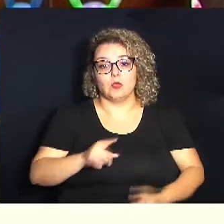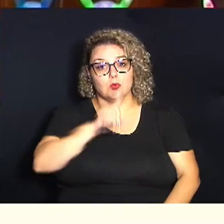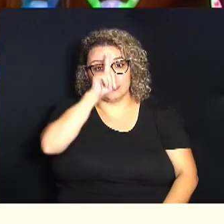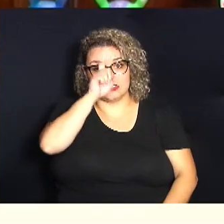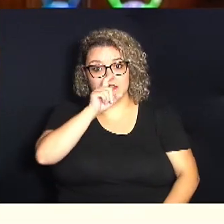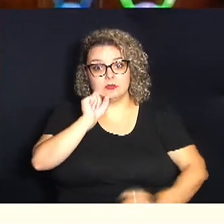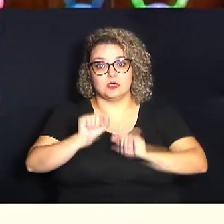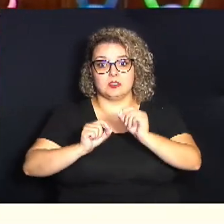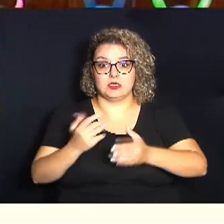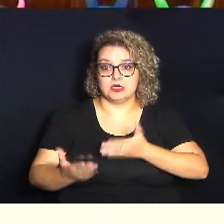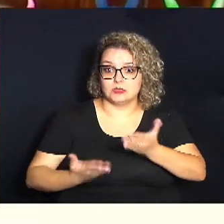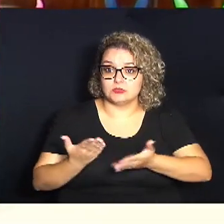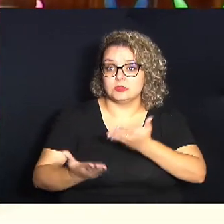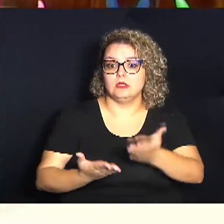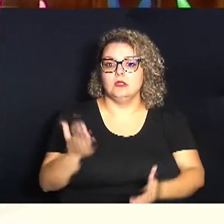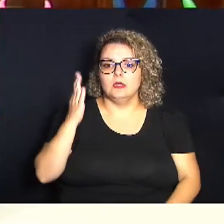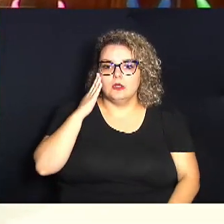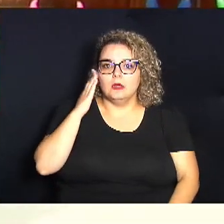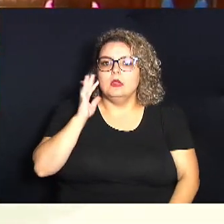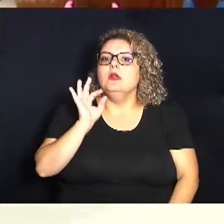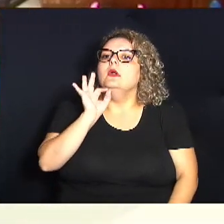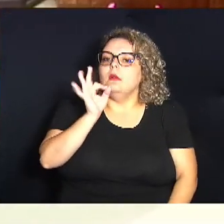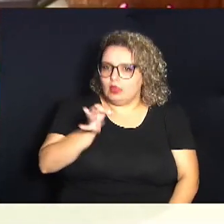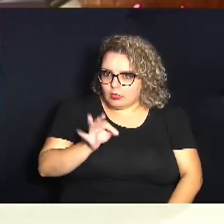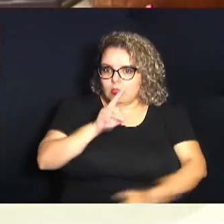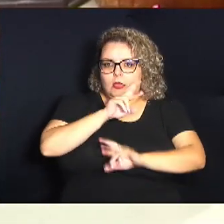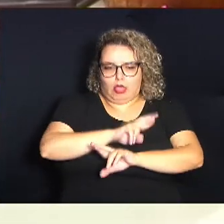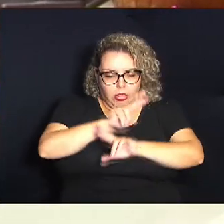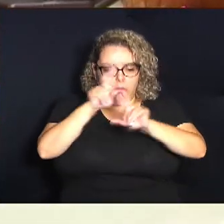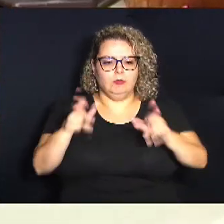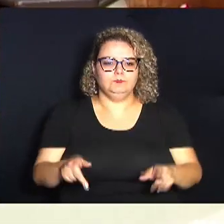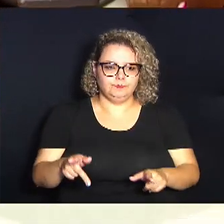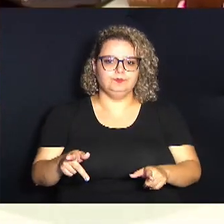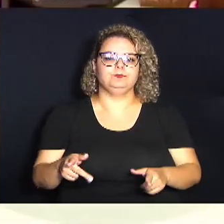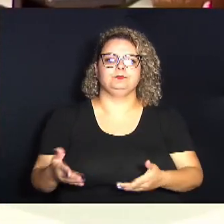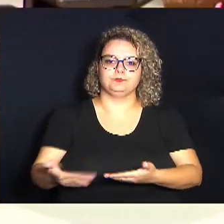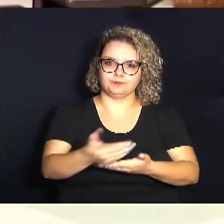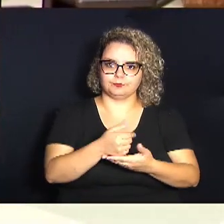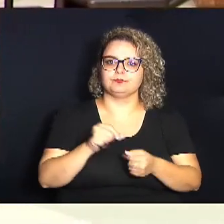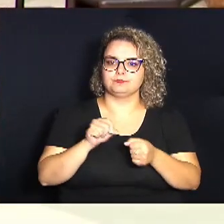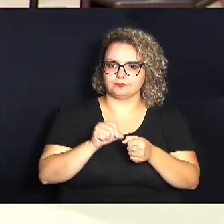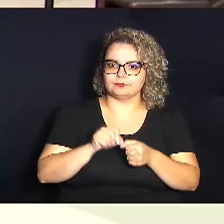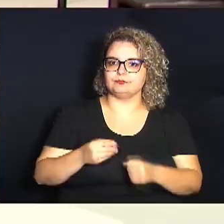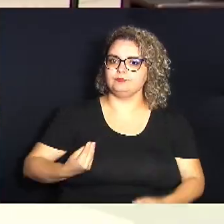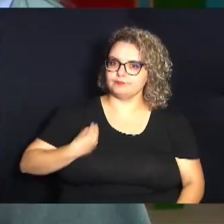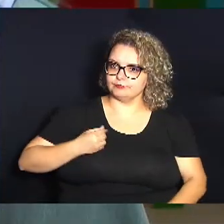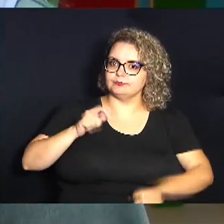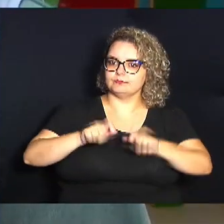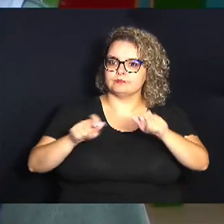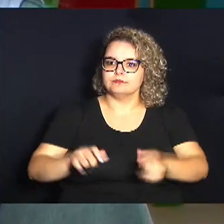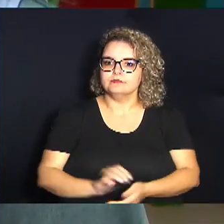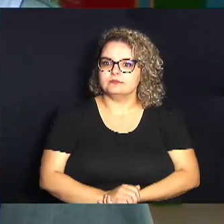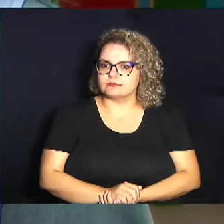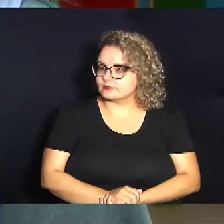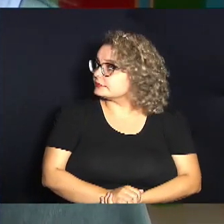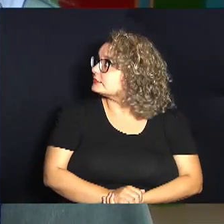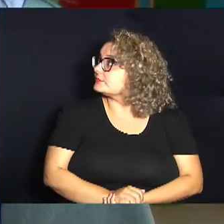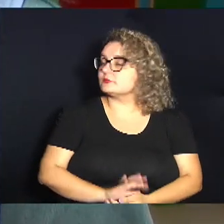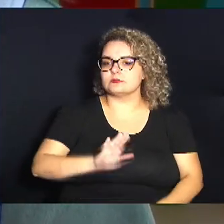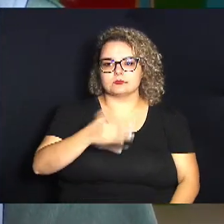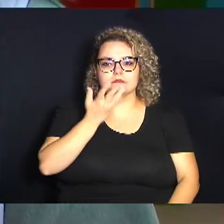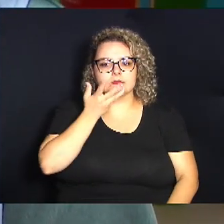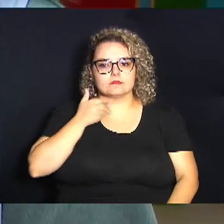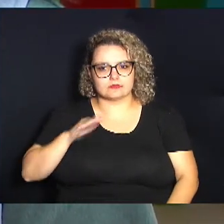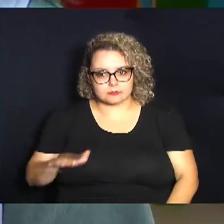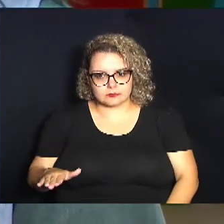passou pelo tratamento sabe exatamente a diferença que o acolhimento faz na vida das pessoas. Quando eu era pequeno, eu